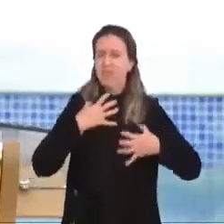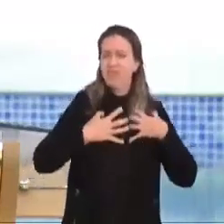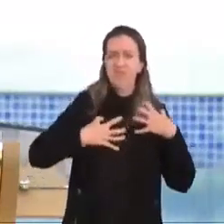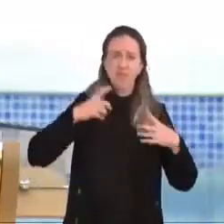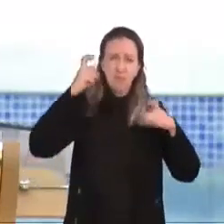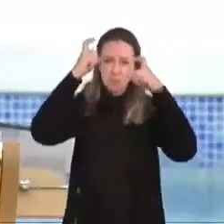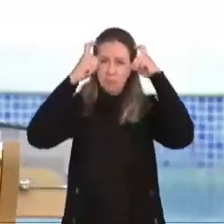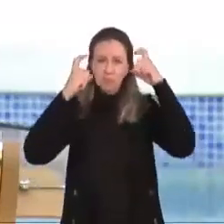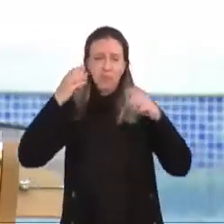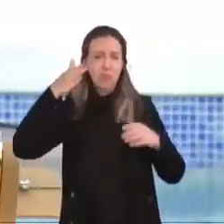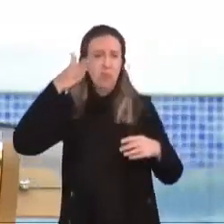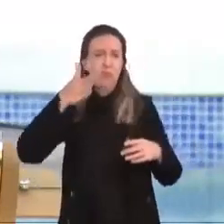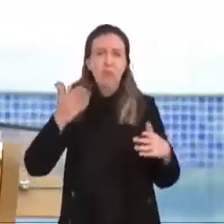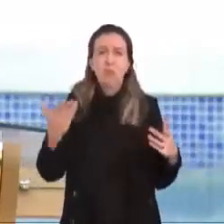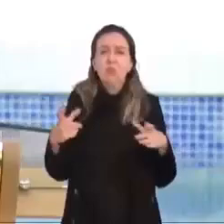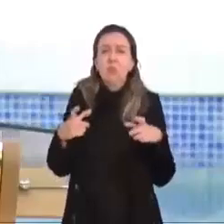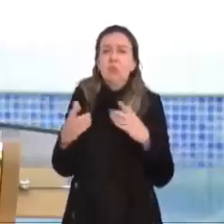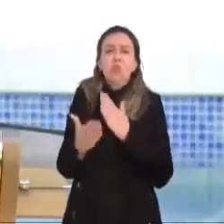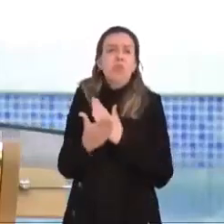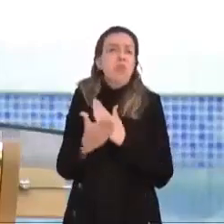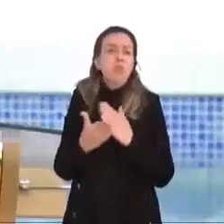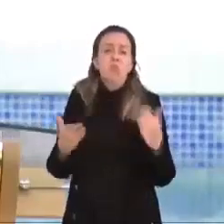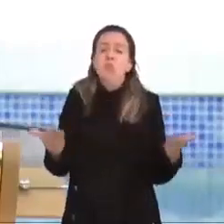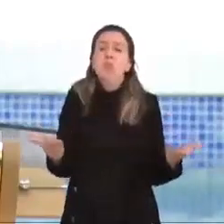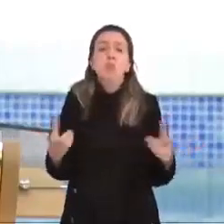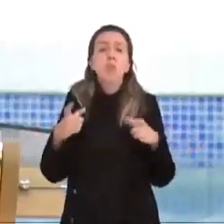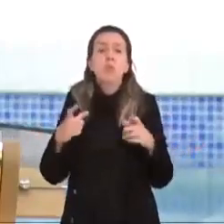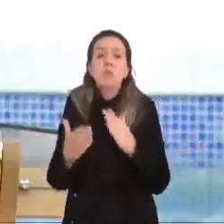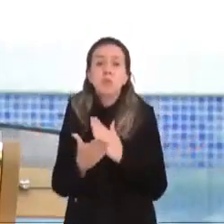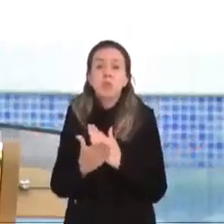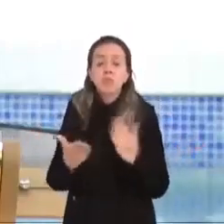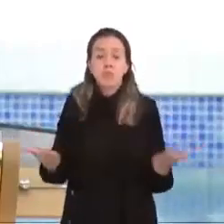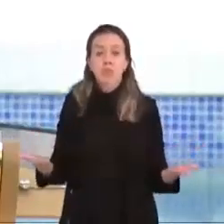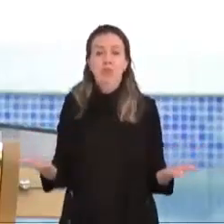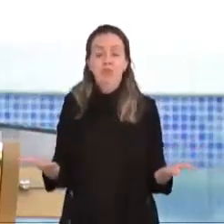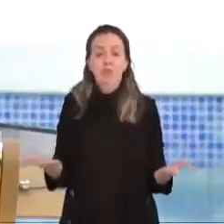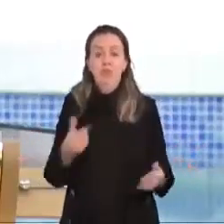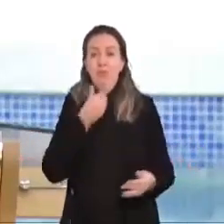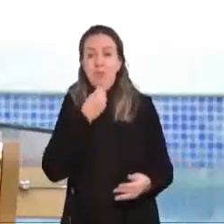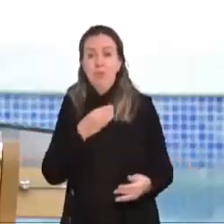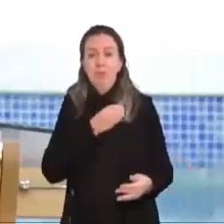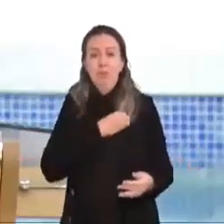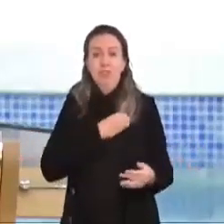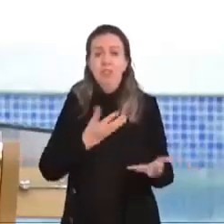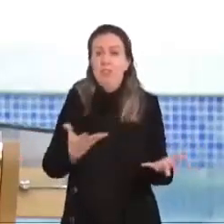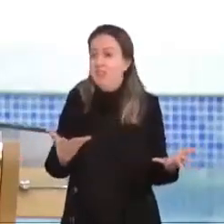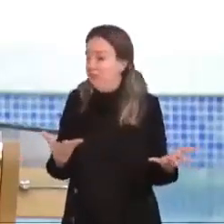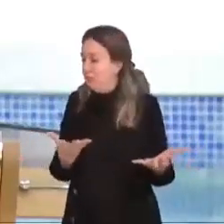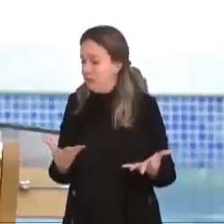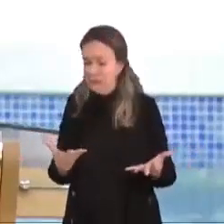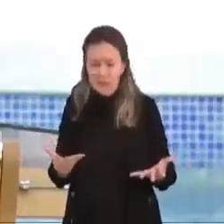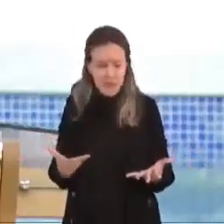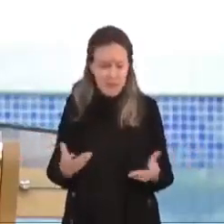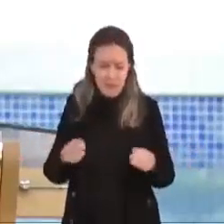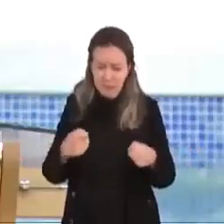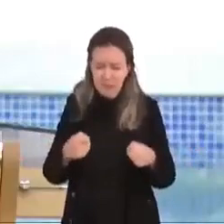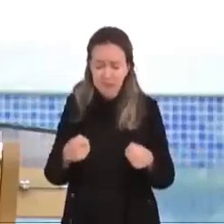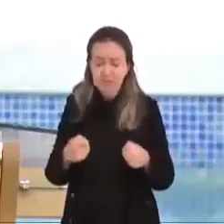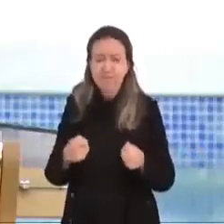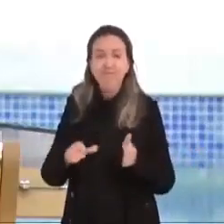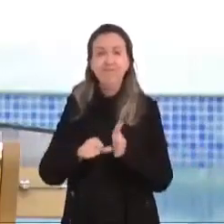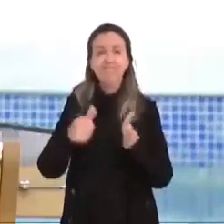homem. E porque era homem, o que é que ele fez? Orou.